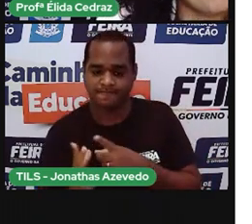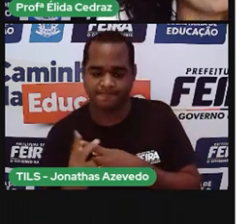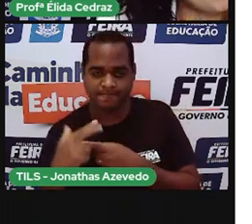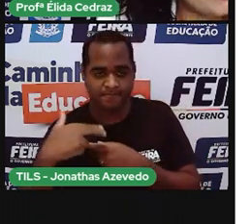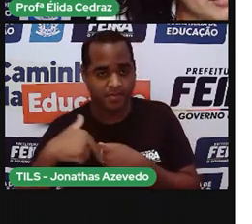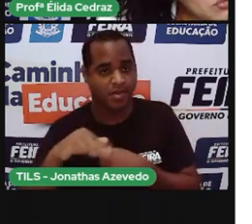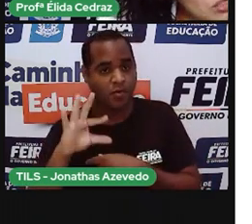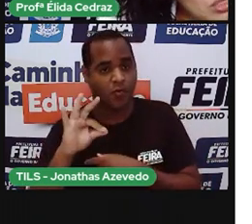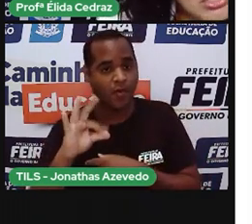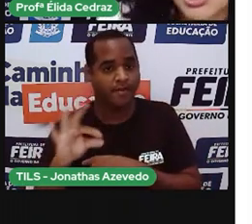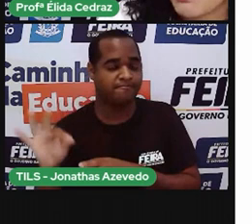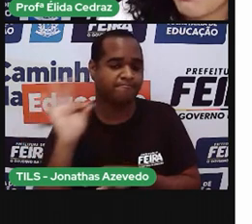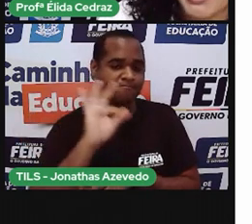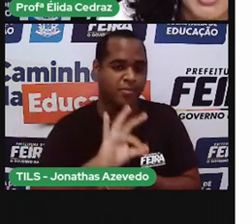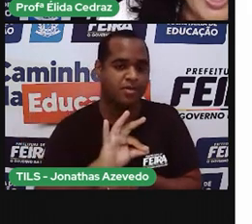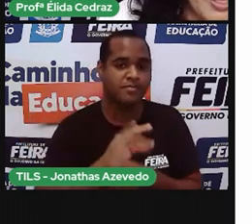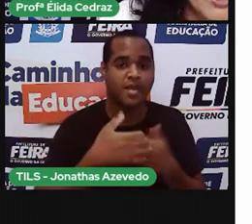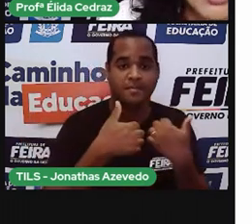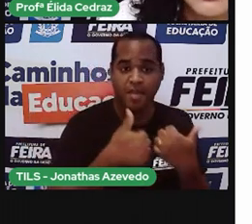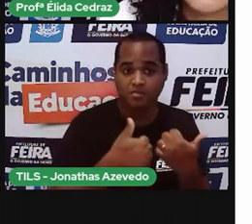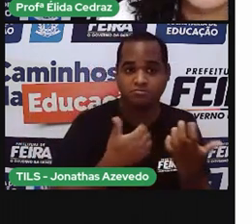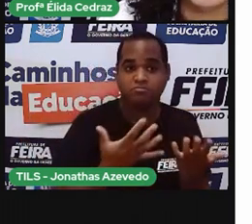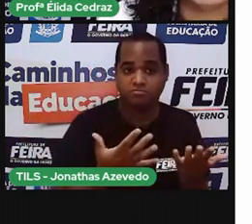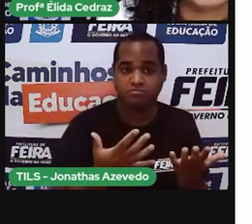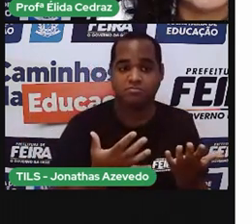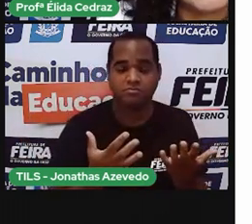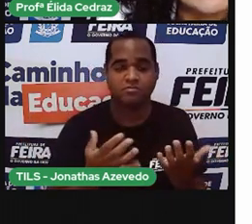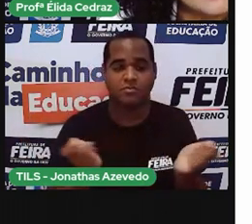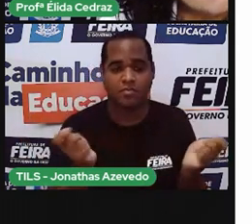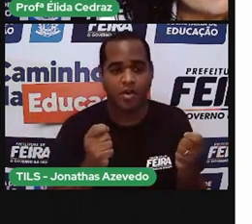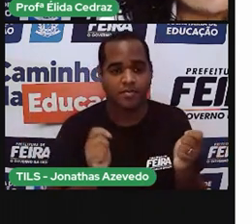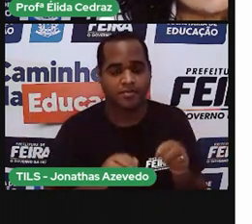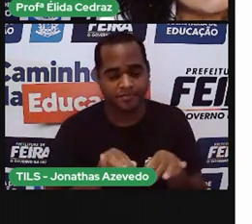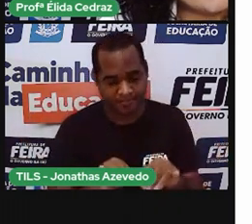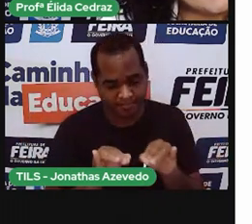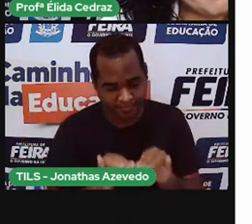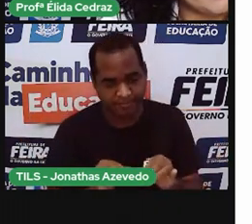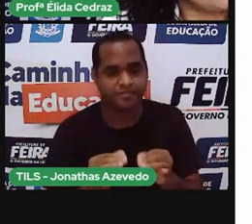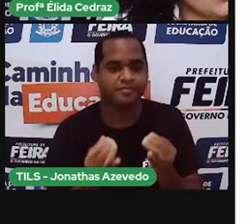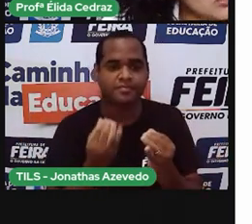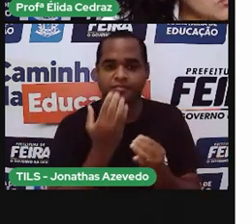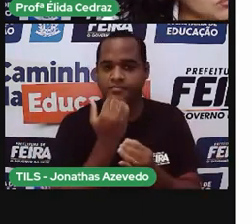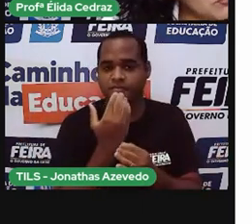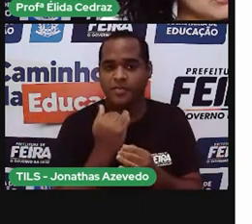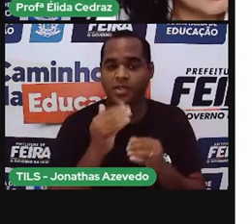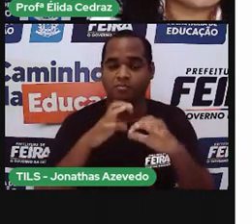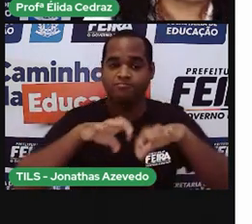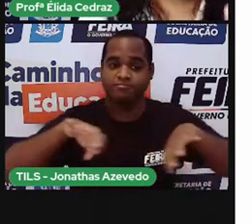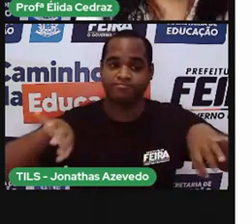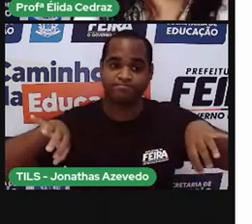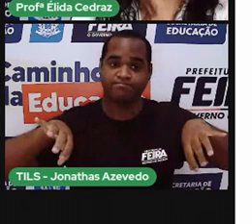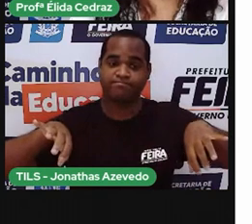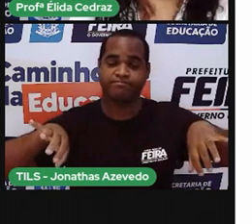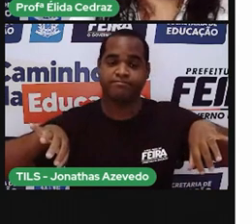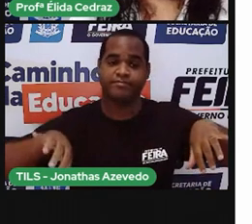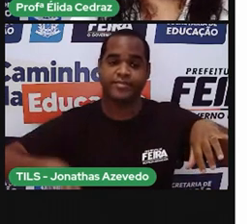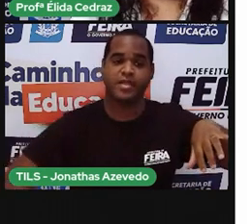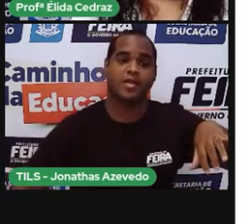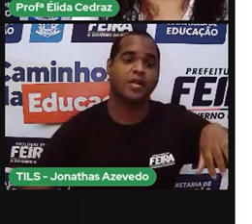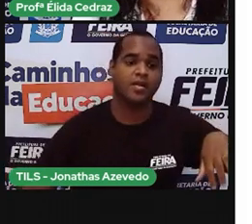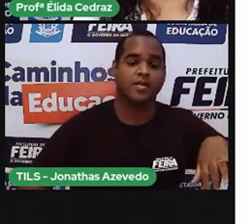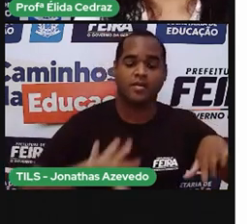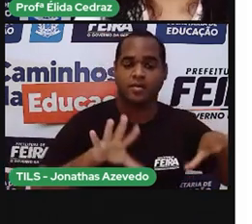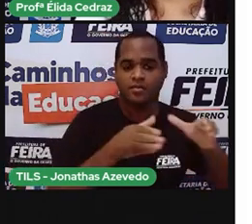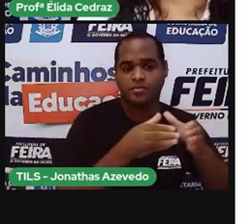revista ou panfletos de supermercado os alimentos e vai separar em dois grupos. No